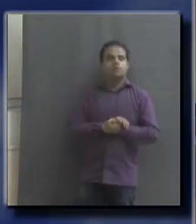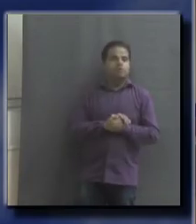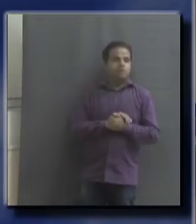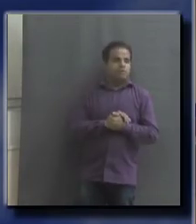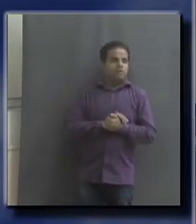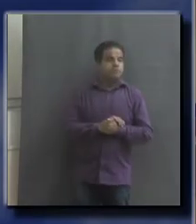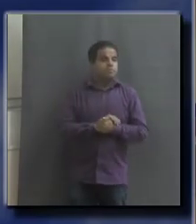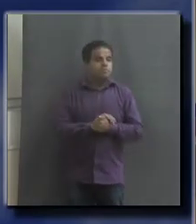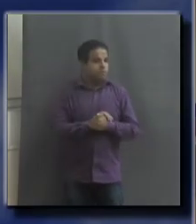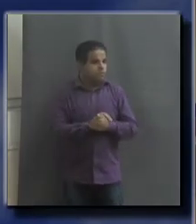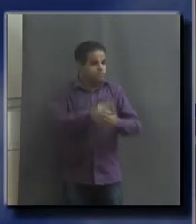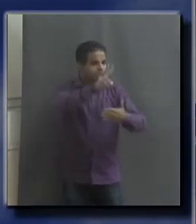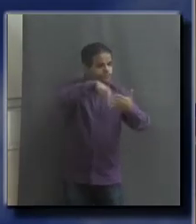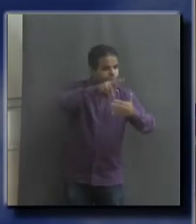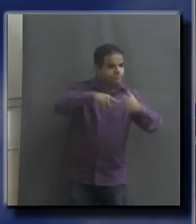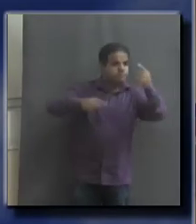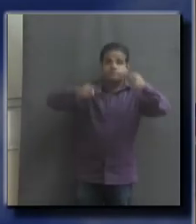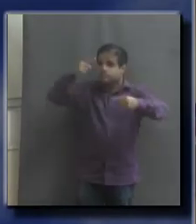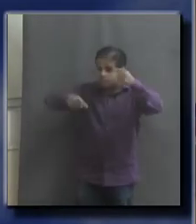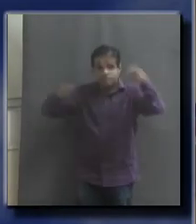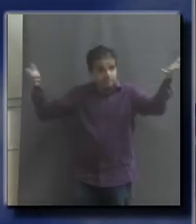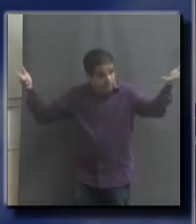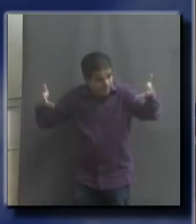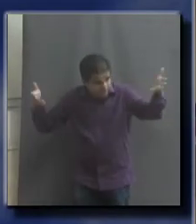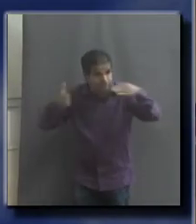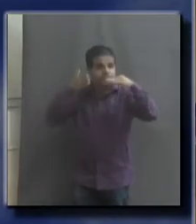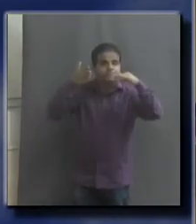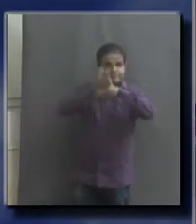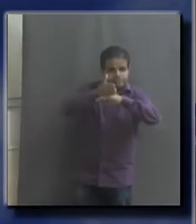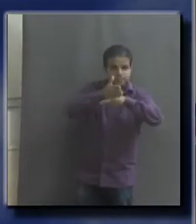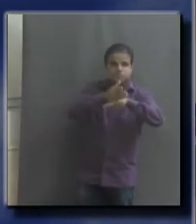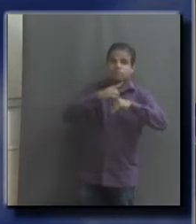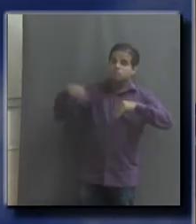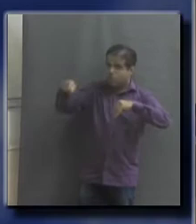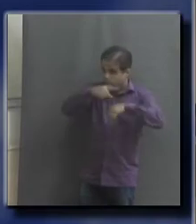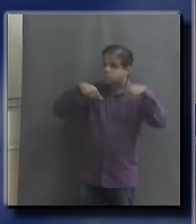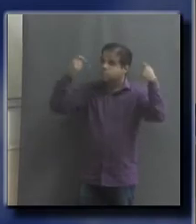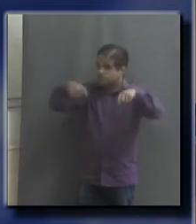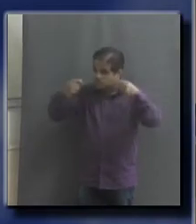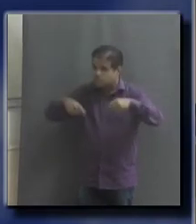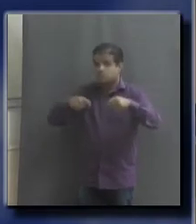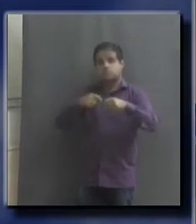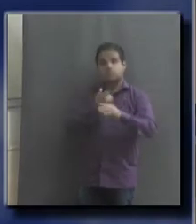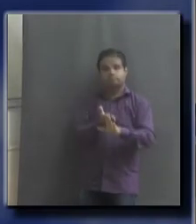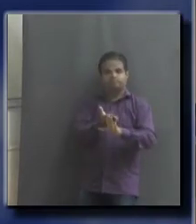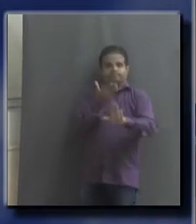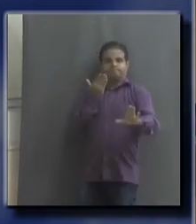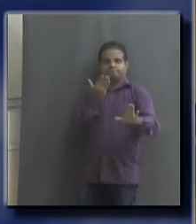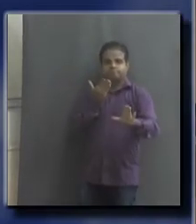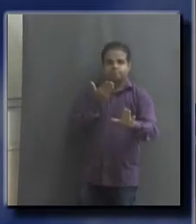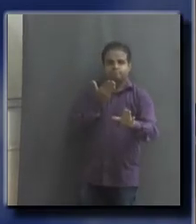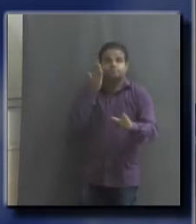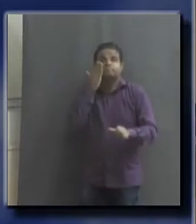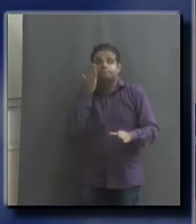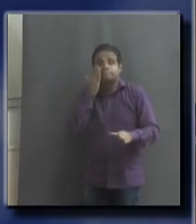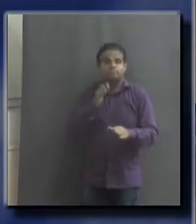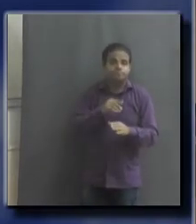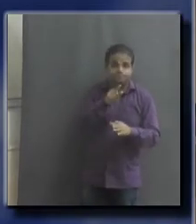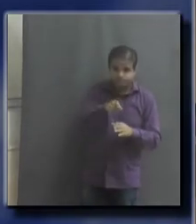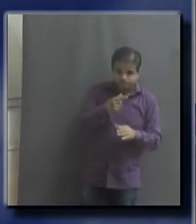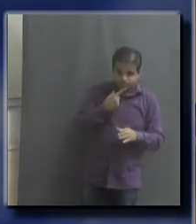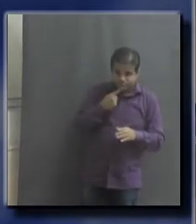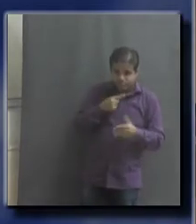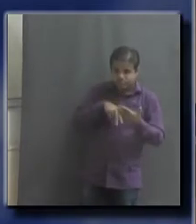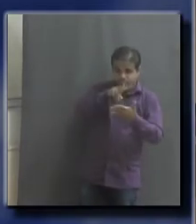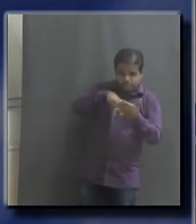E das leituras políticas da atualidade. A gente precisa se prever com relação a isso. E fazer